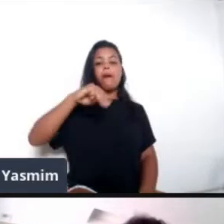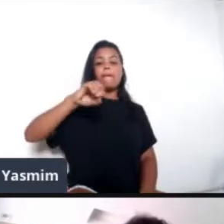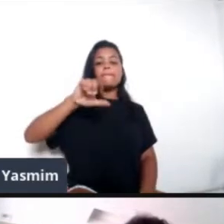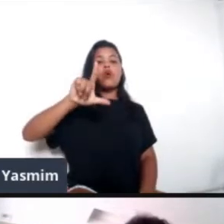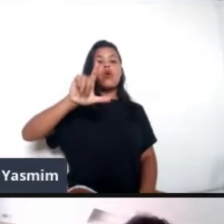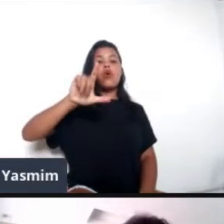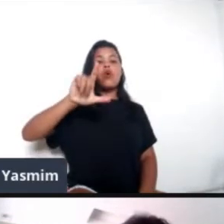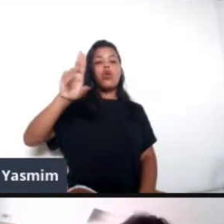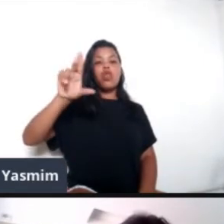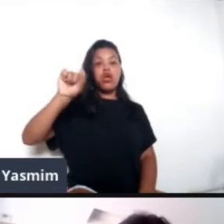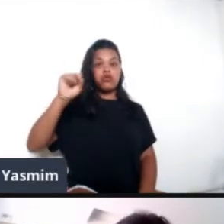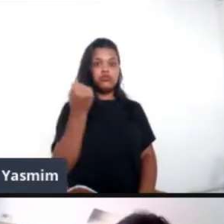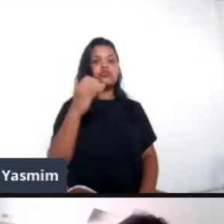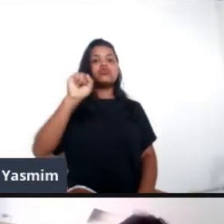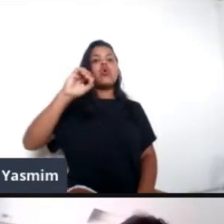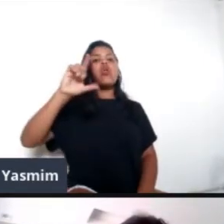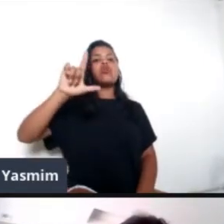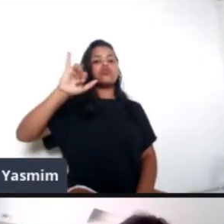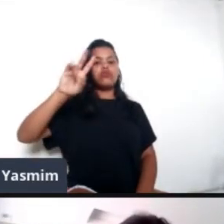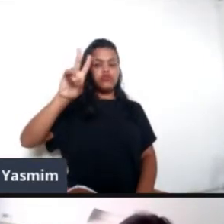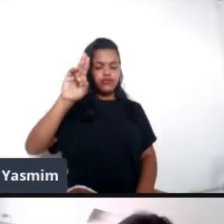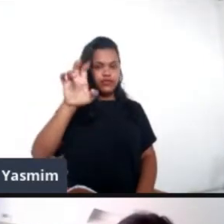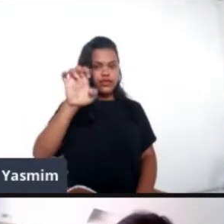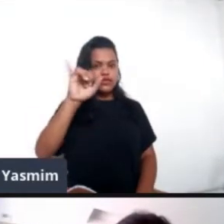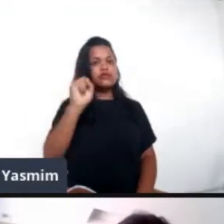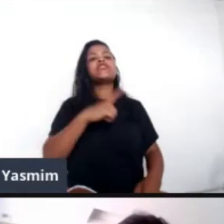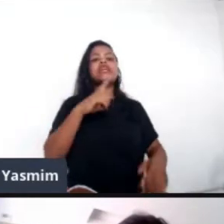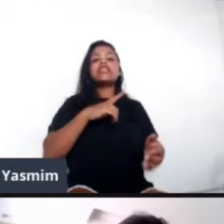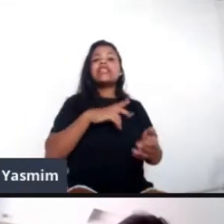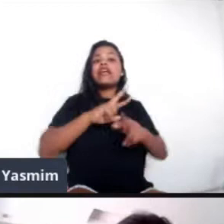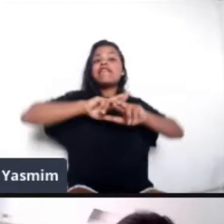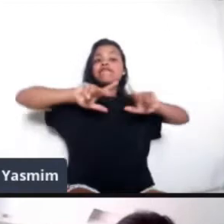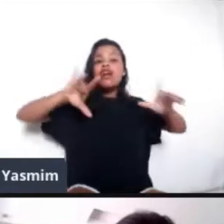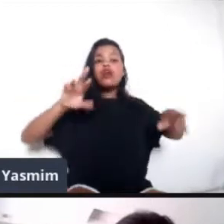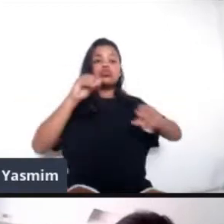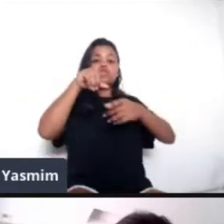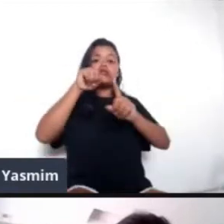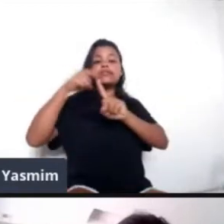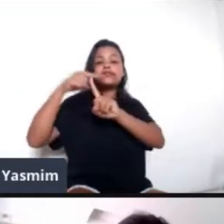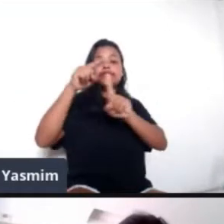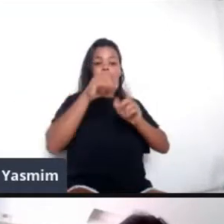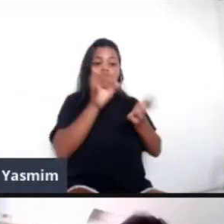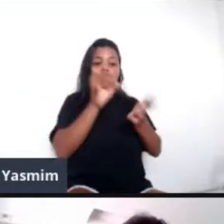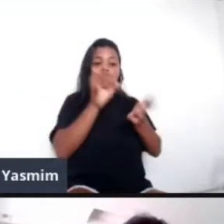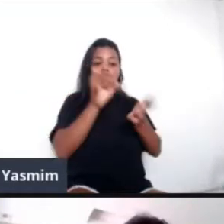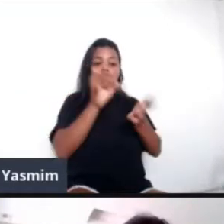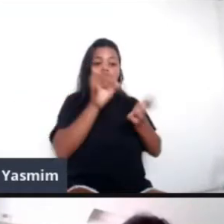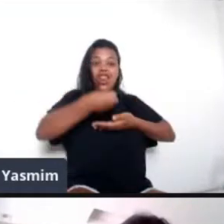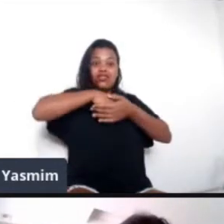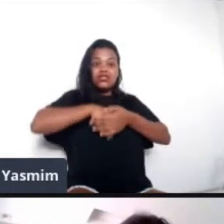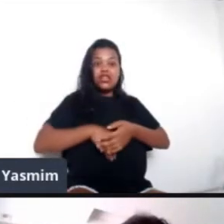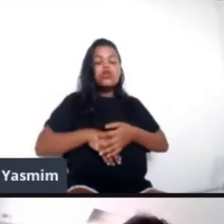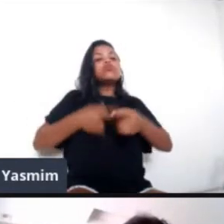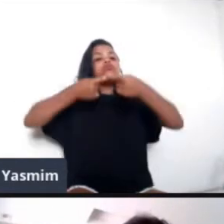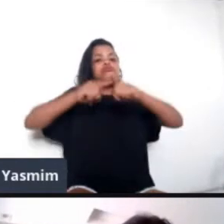complemento, existe lisozimas, algumas enzimas que estão em secreções que ajudam a matar micro-organismos. E células que